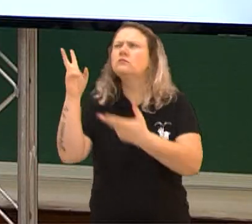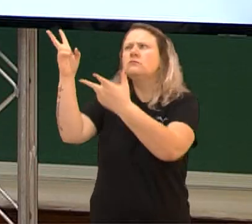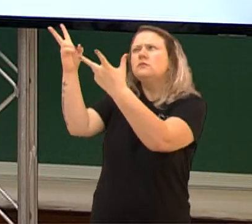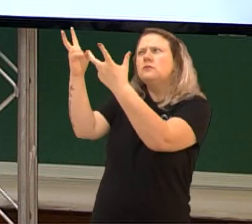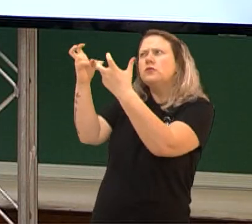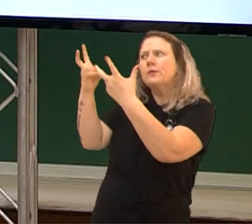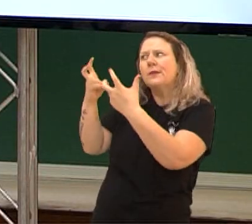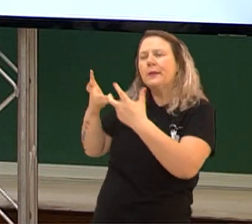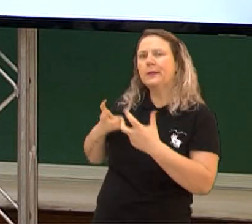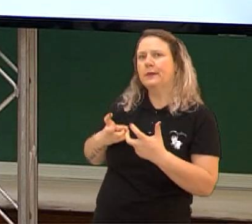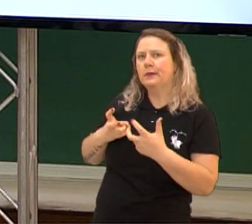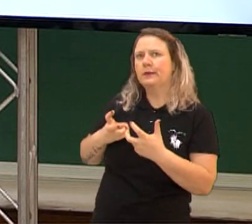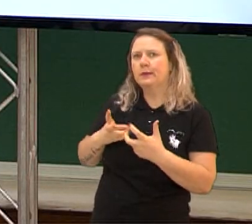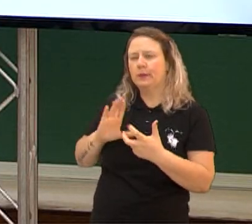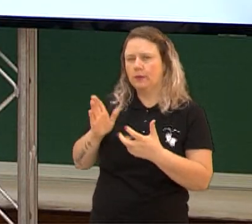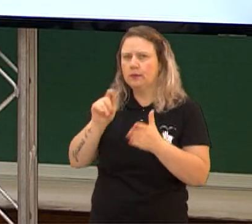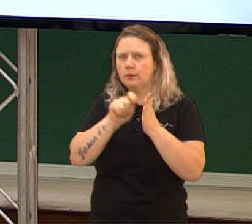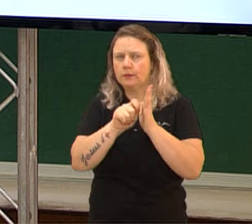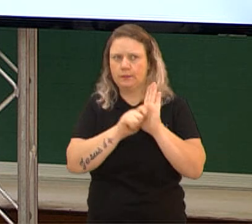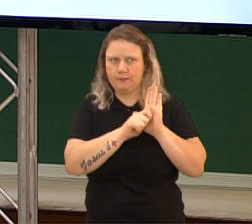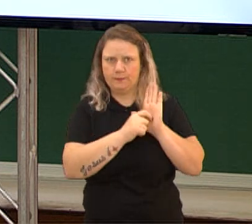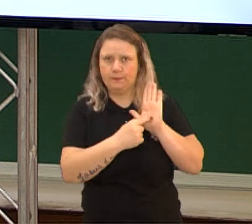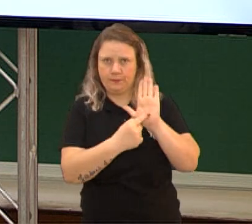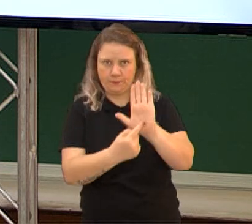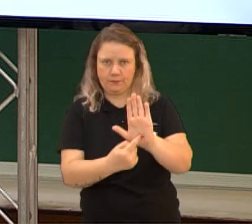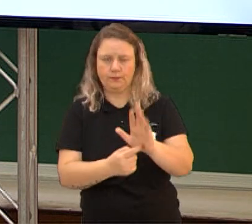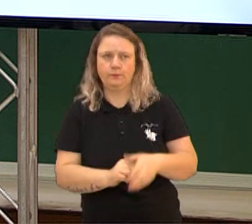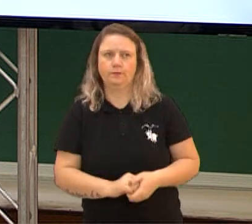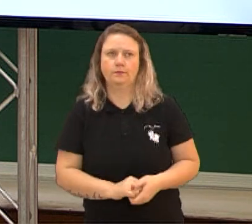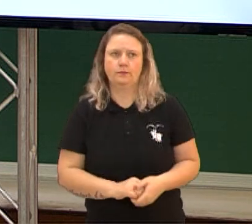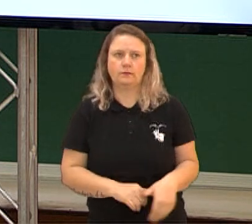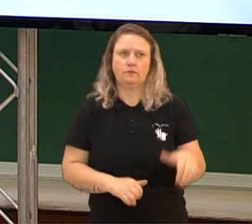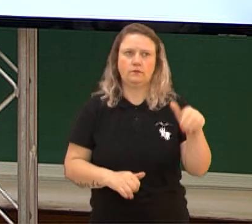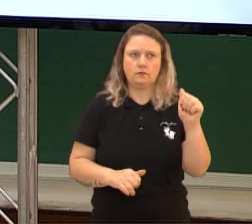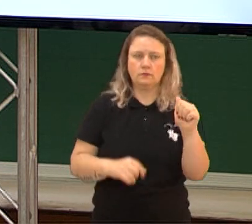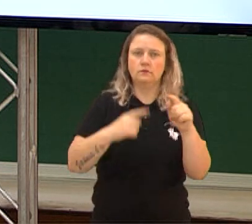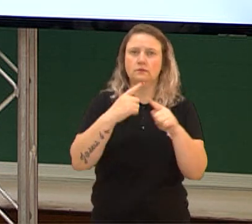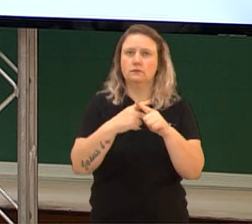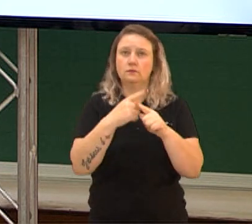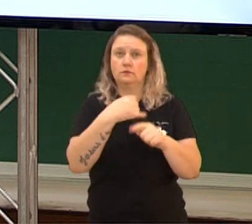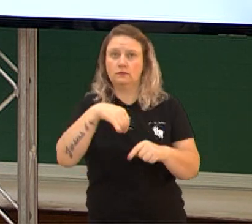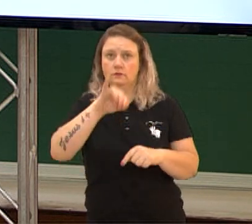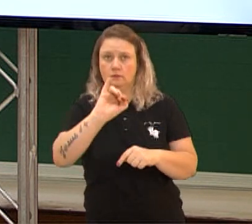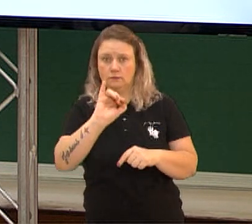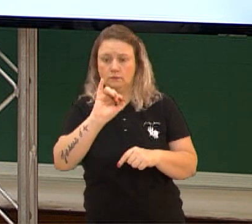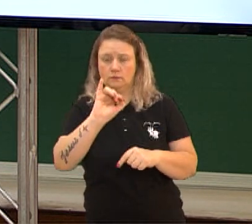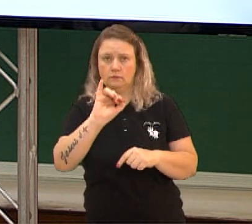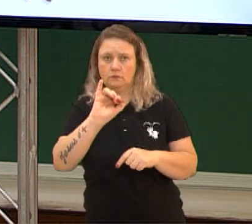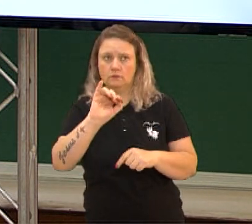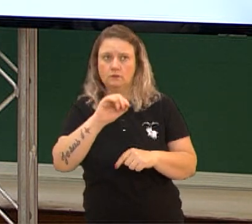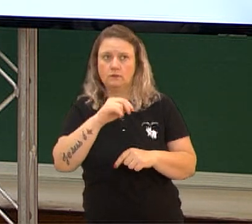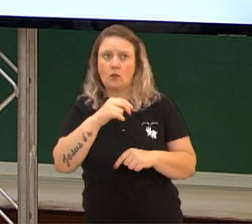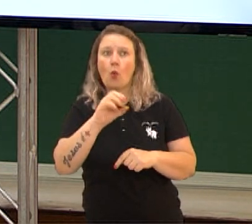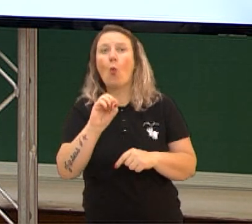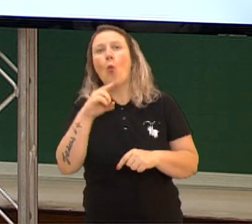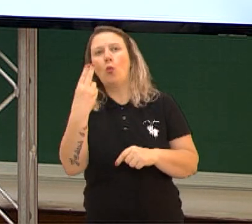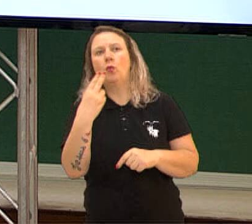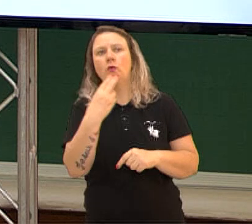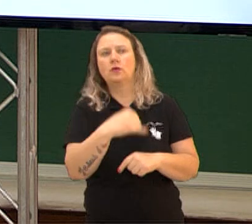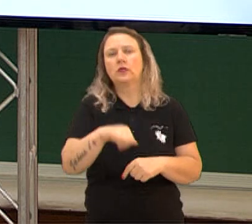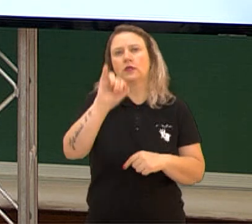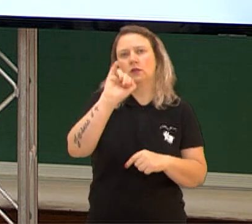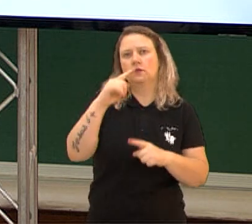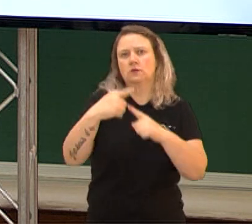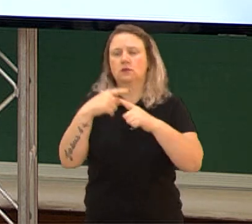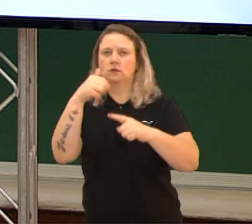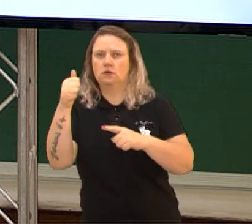que eu falei com o que está escrito aqui? Olha só, A vezes identidade ou identidade vezes o A dá o próprio A,